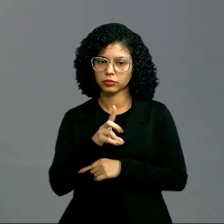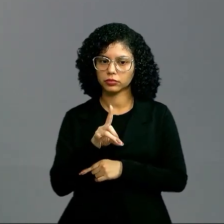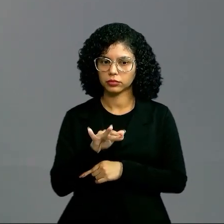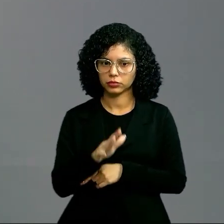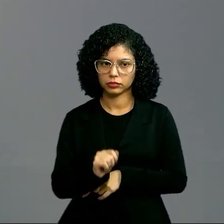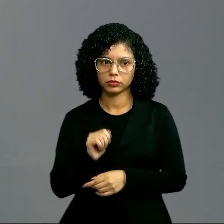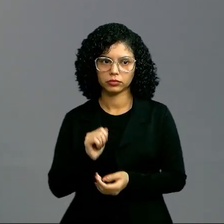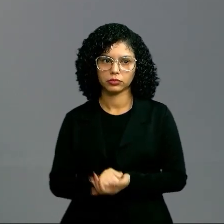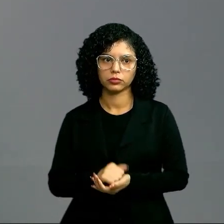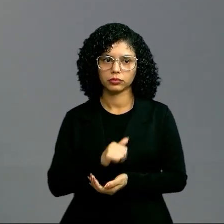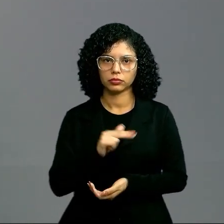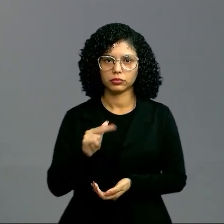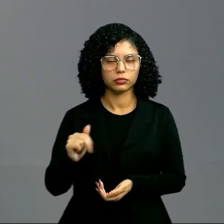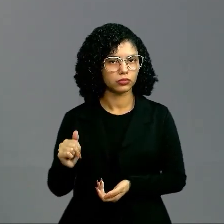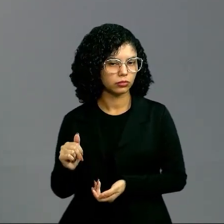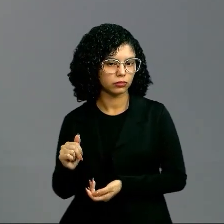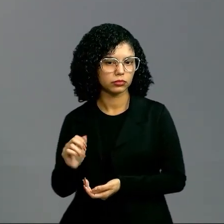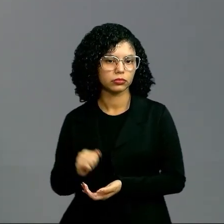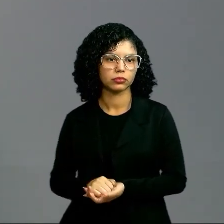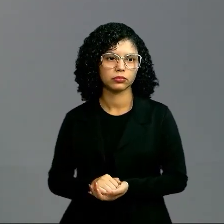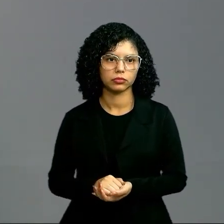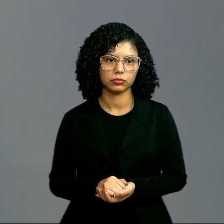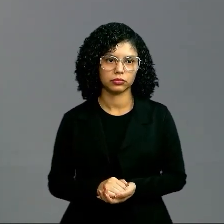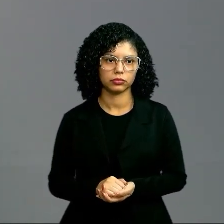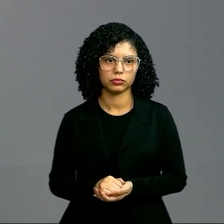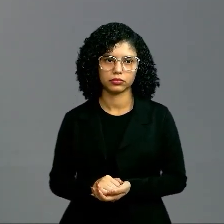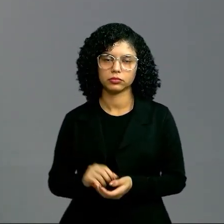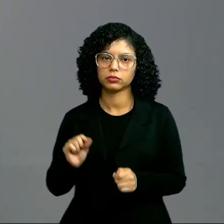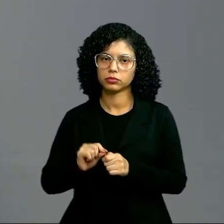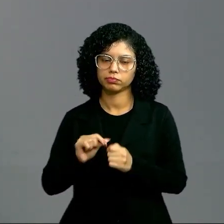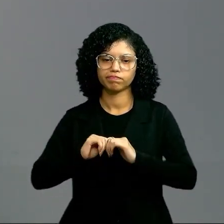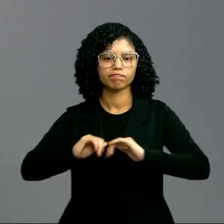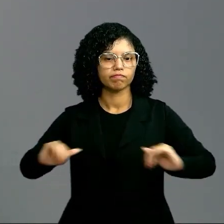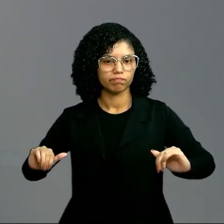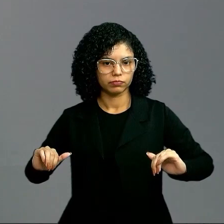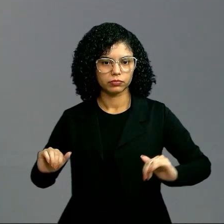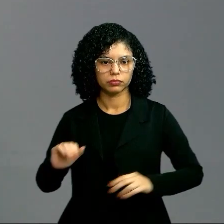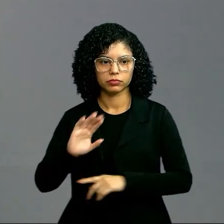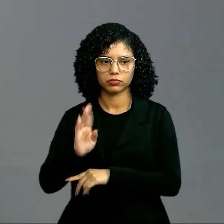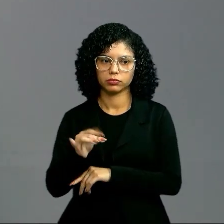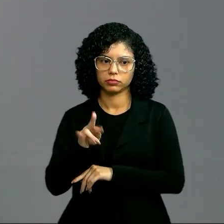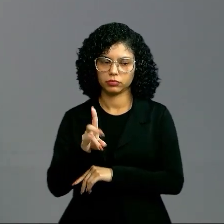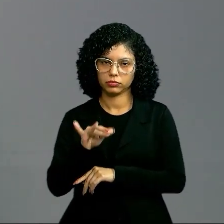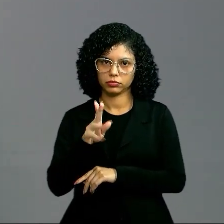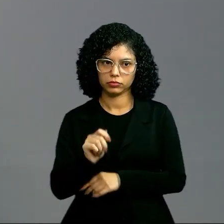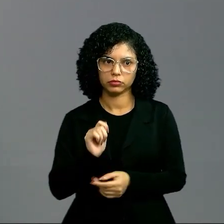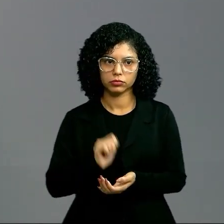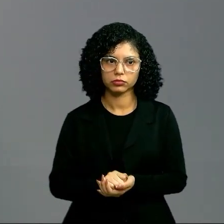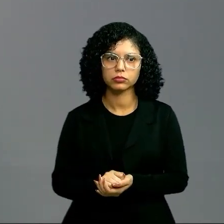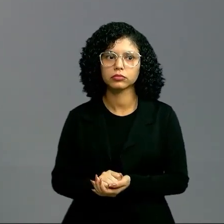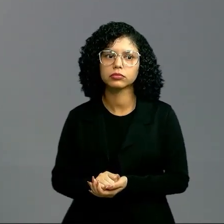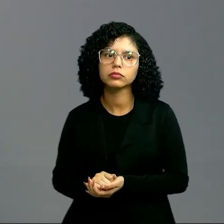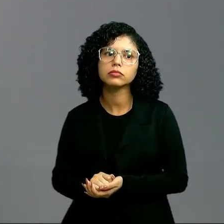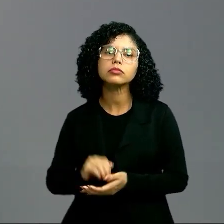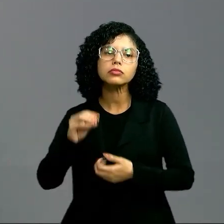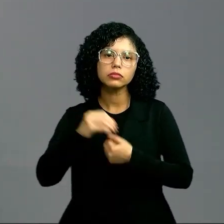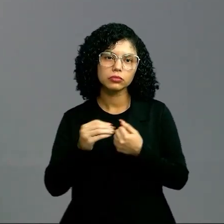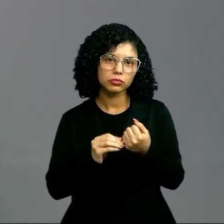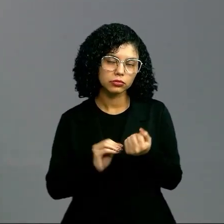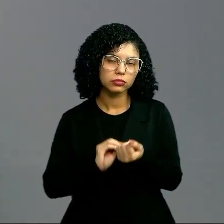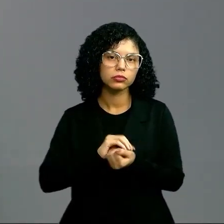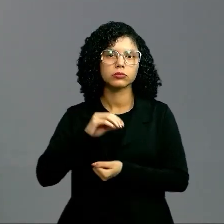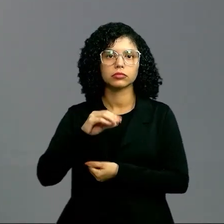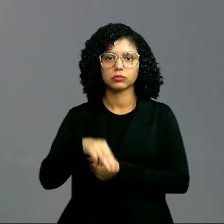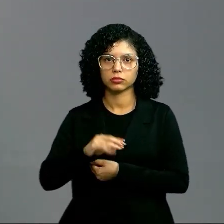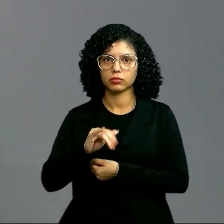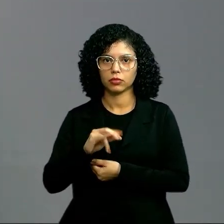um casamento que nunca mais vai ser desfeito com a hemoglobina. Então ele torna a molécula de